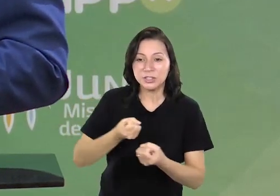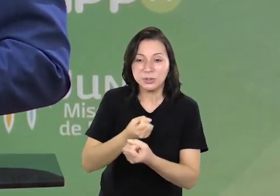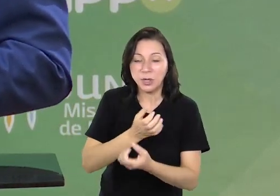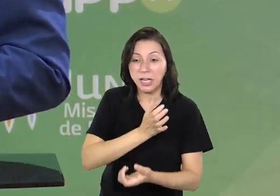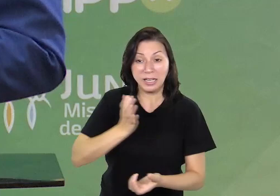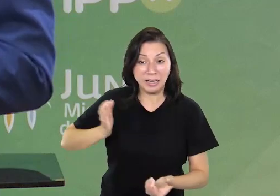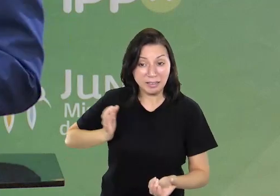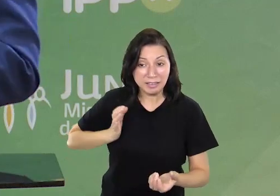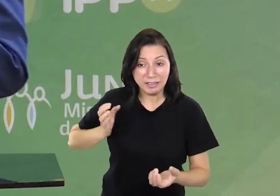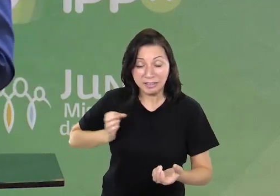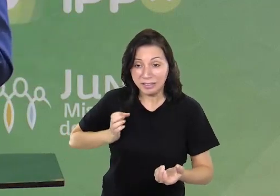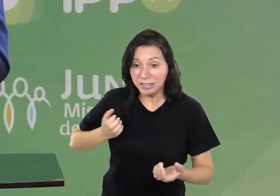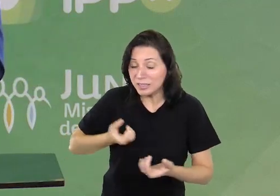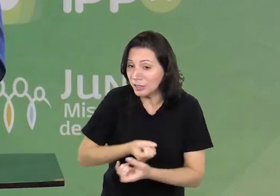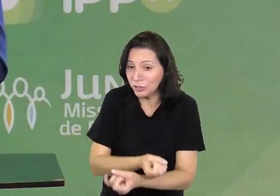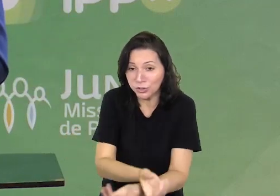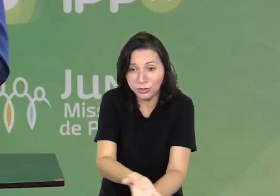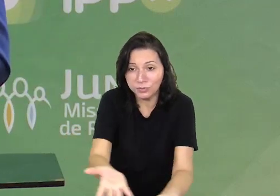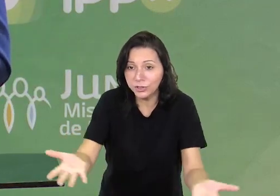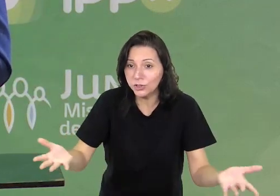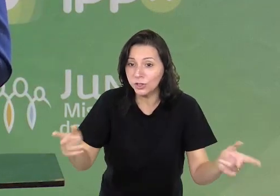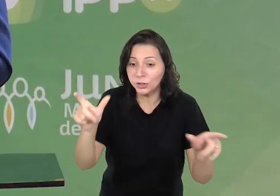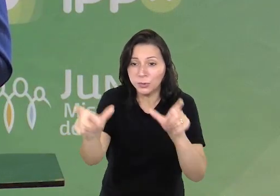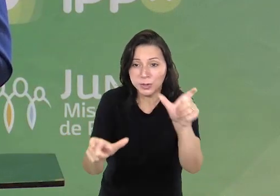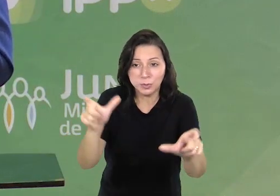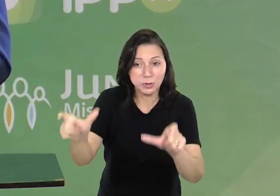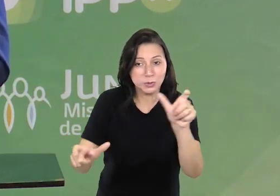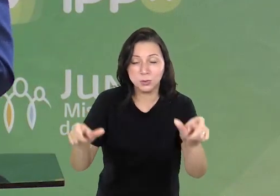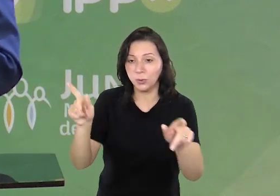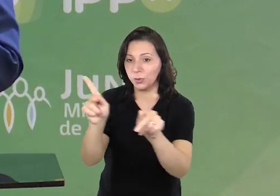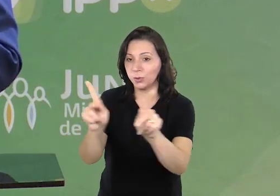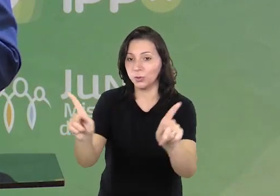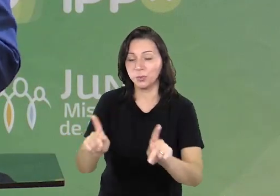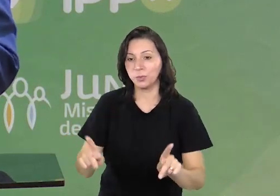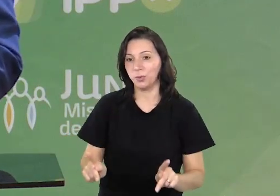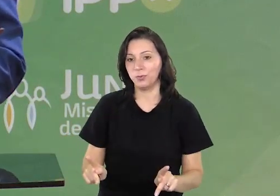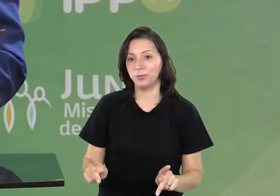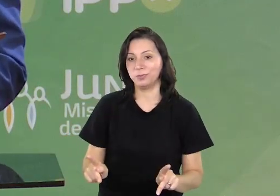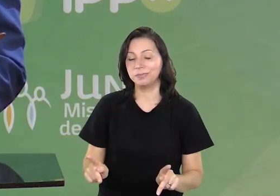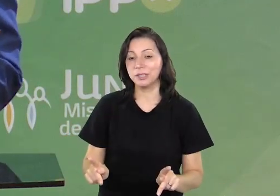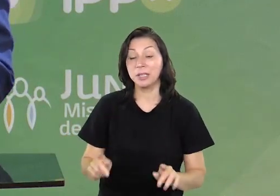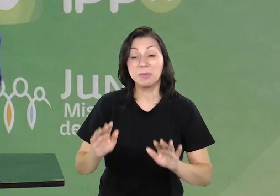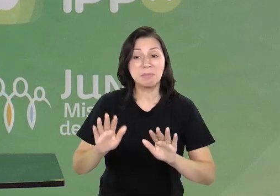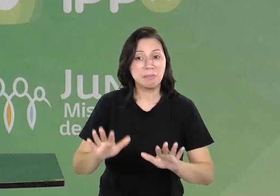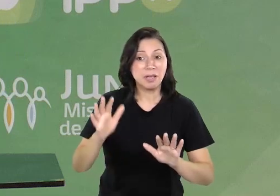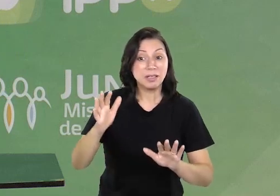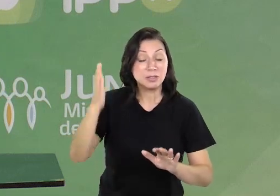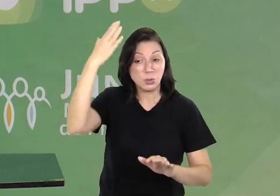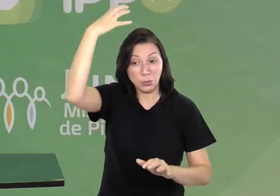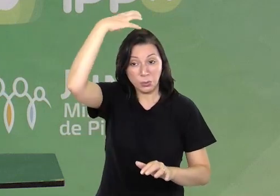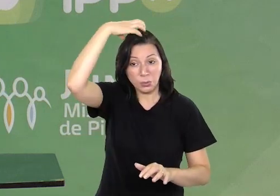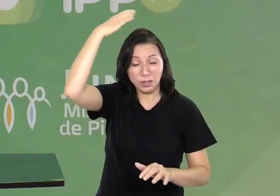tudo para ele ele é egocêntrico ele é egoísta